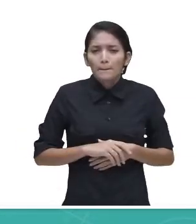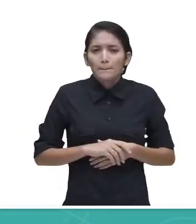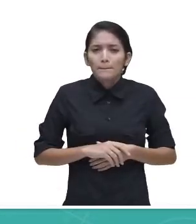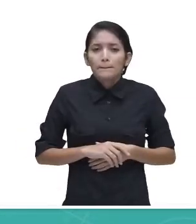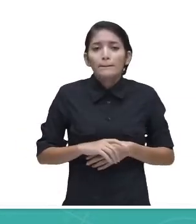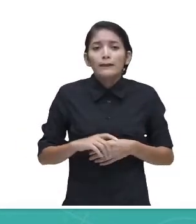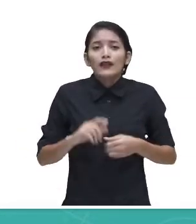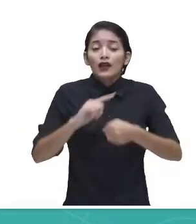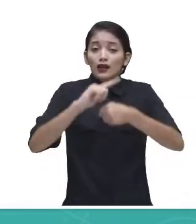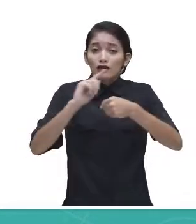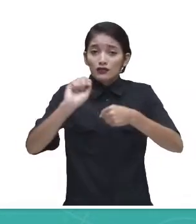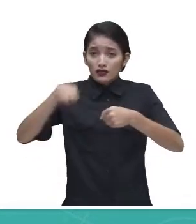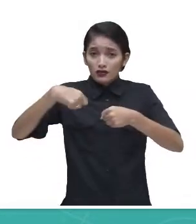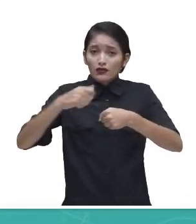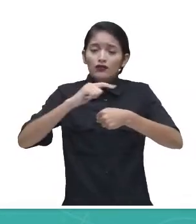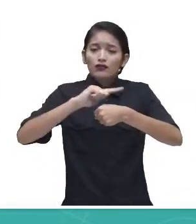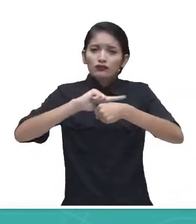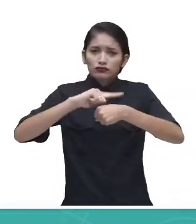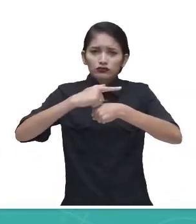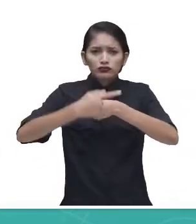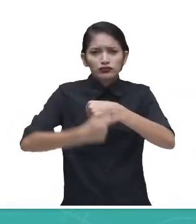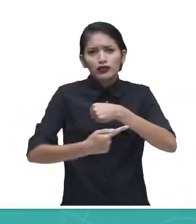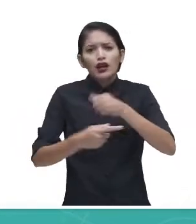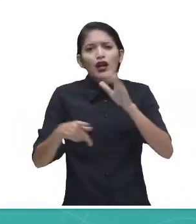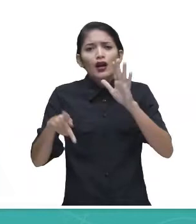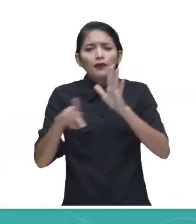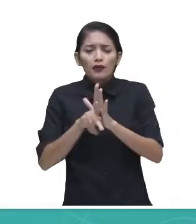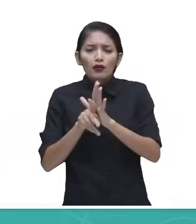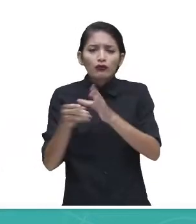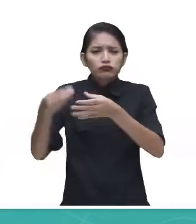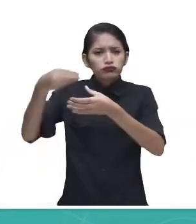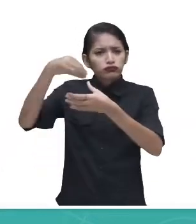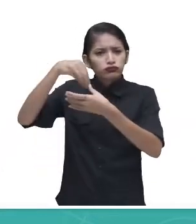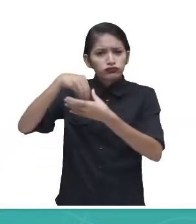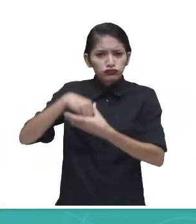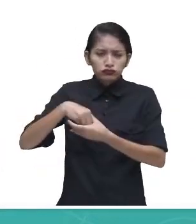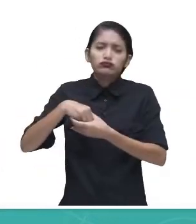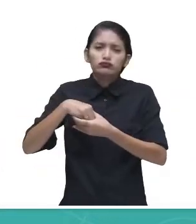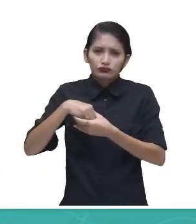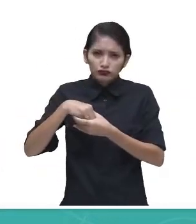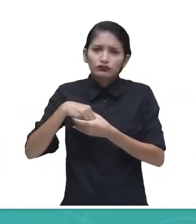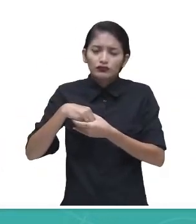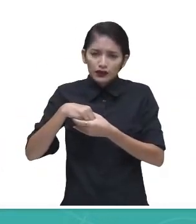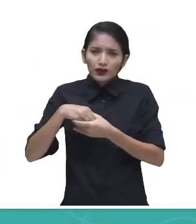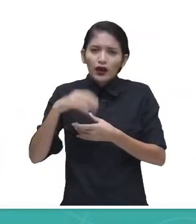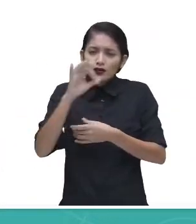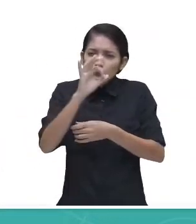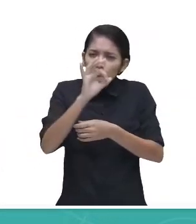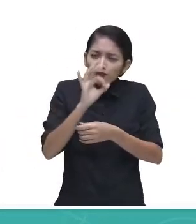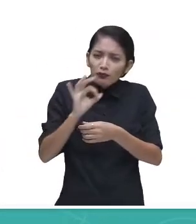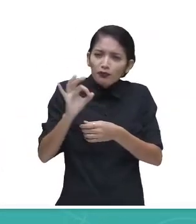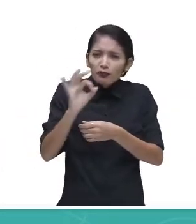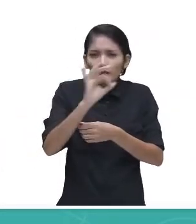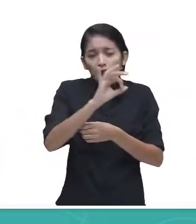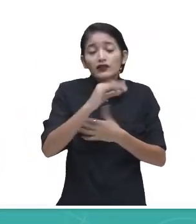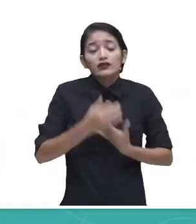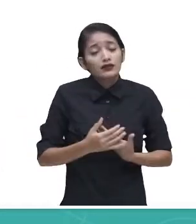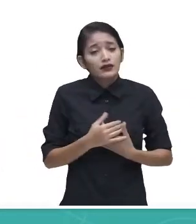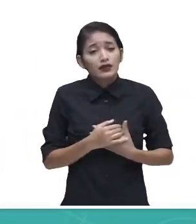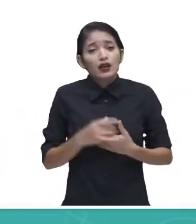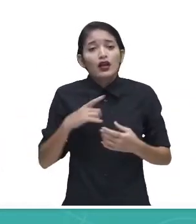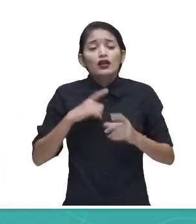unidades básicas da matéria. Tudo é constituído por átomo, tá bom? E aí, depois do átomo, nós temos